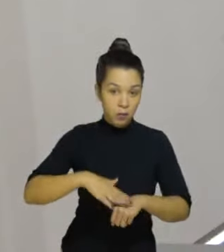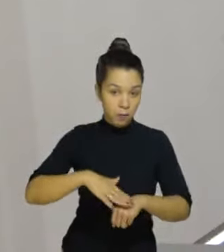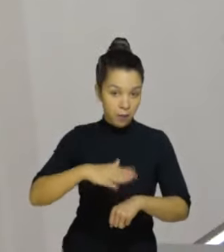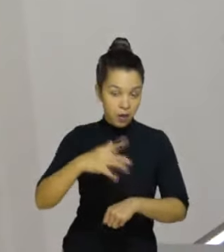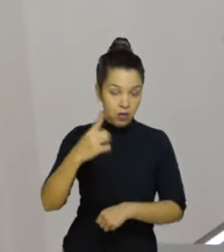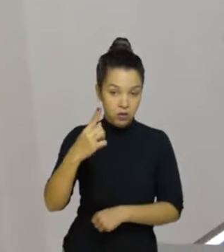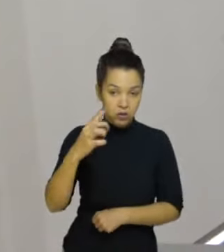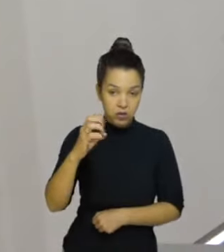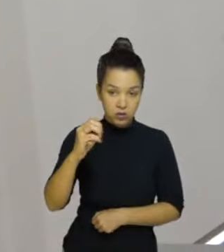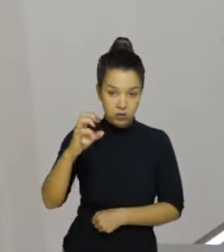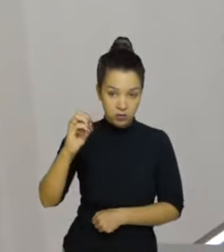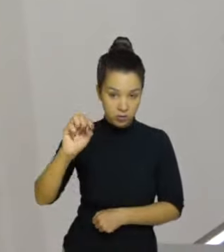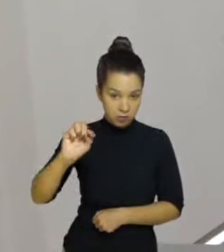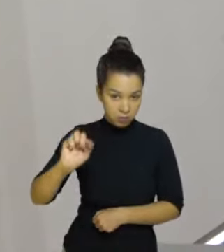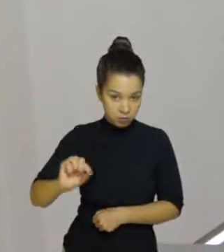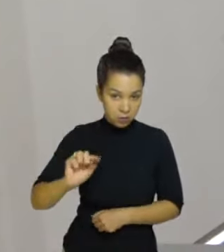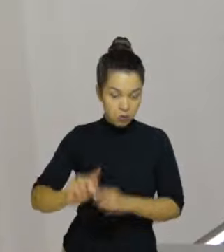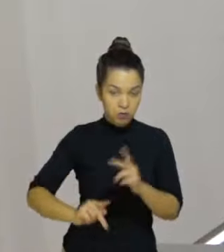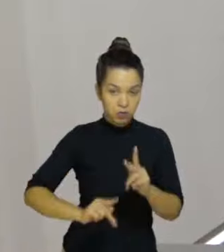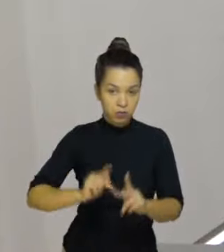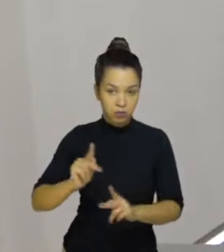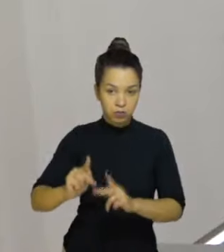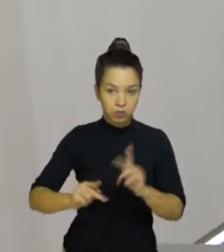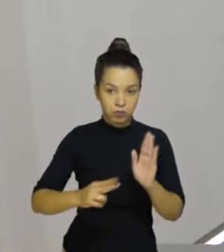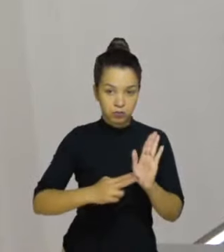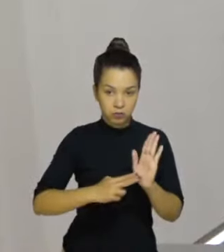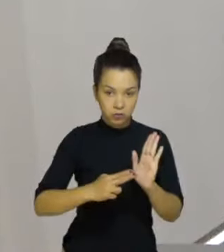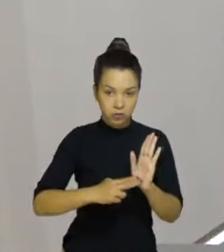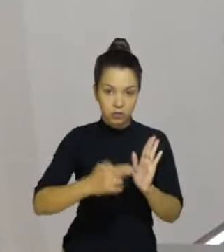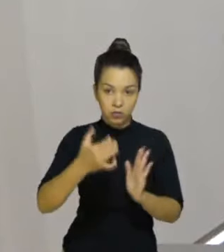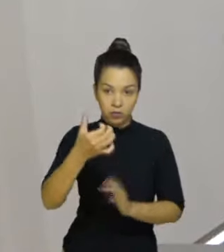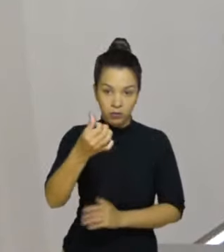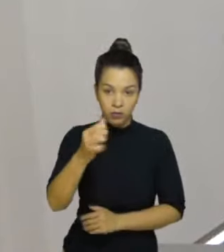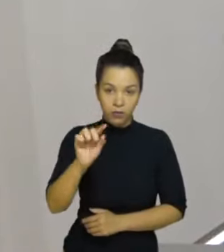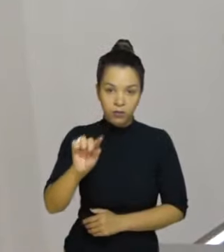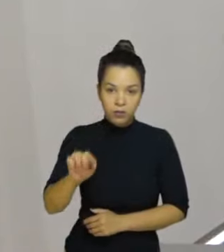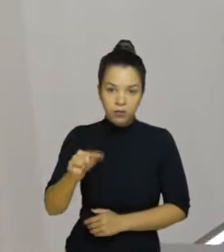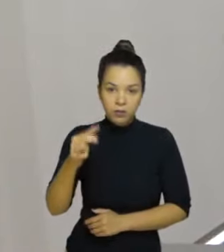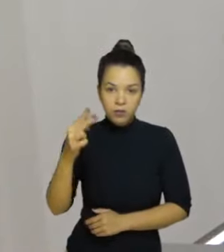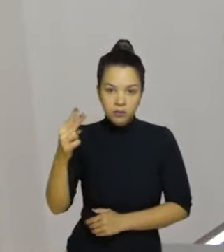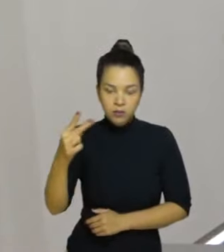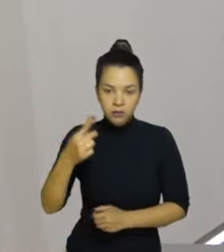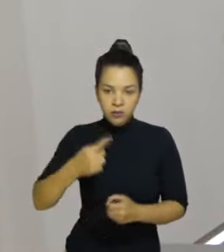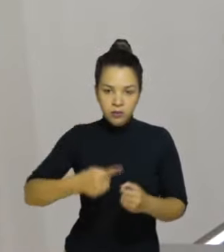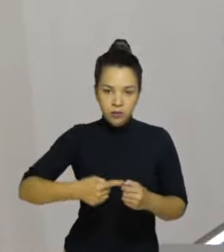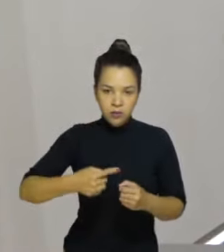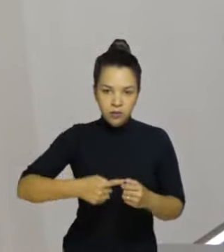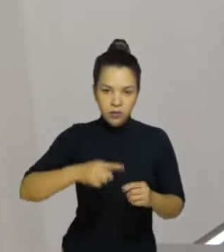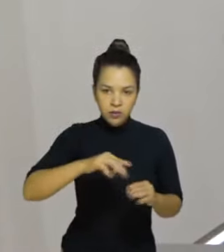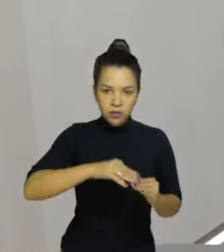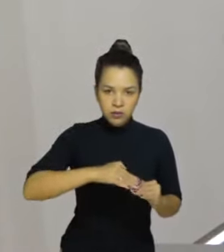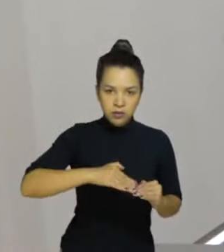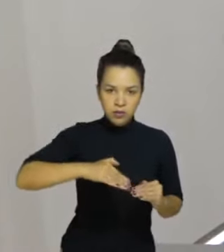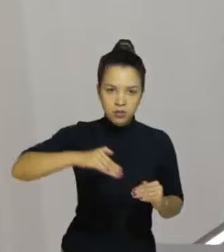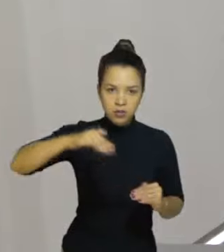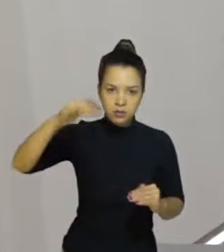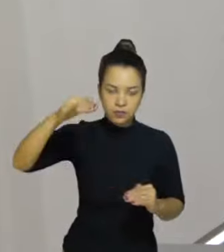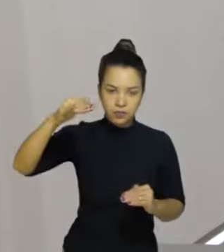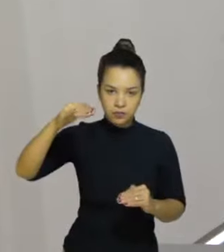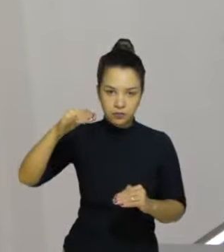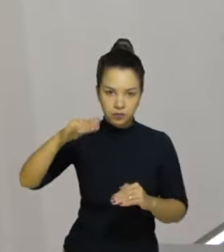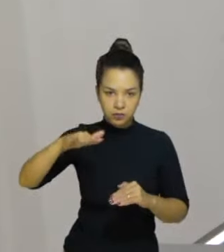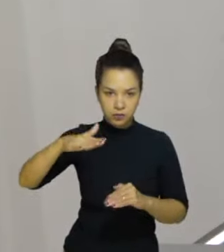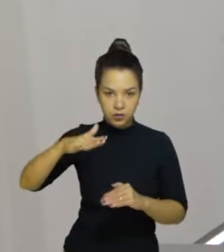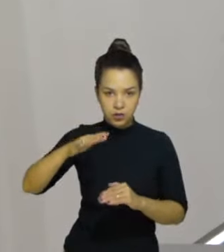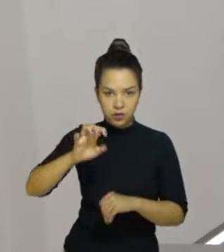habitantes. Com a nota 6,2, a cidade superou as médias estadual